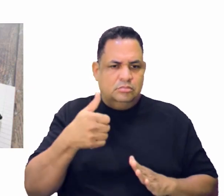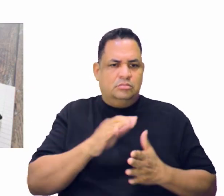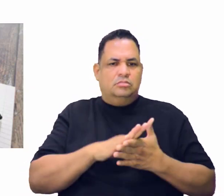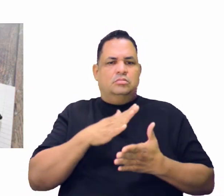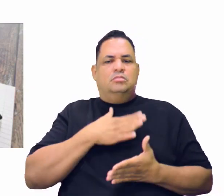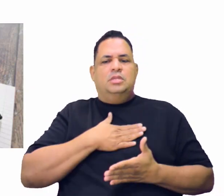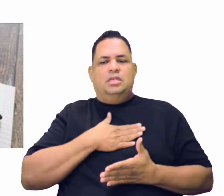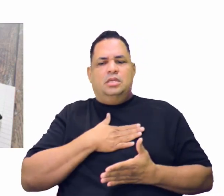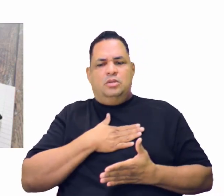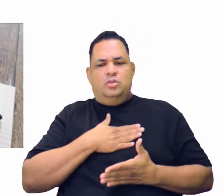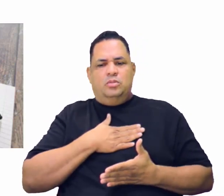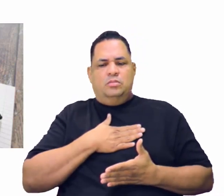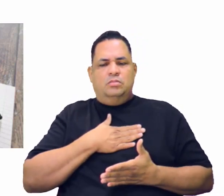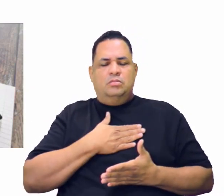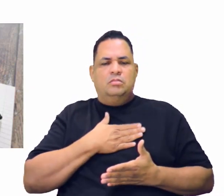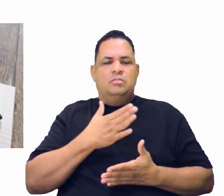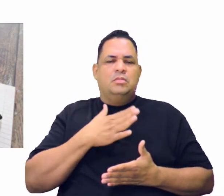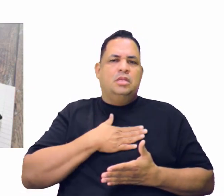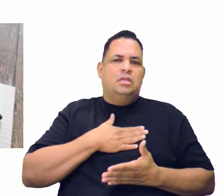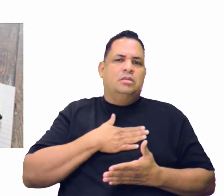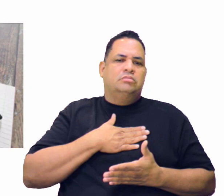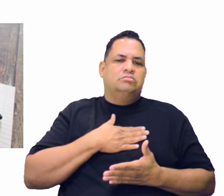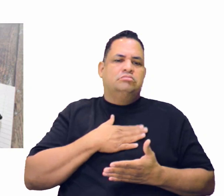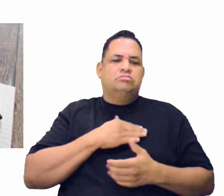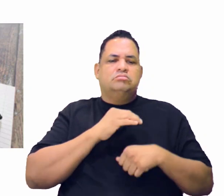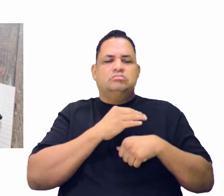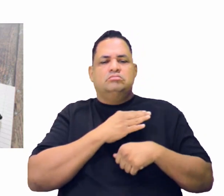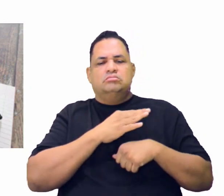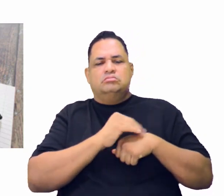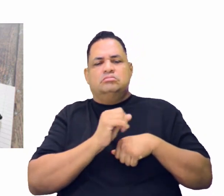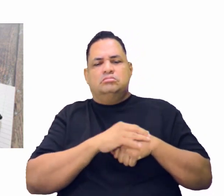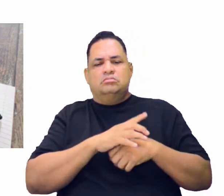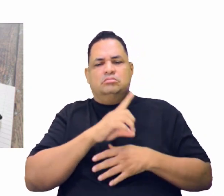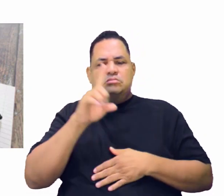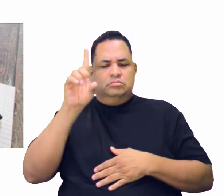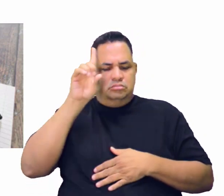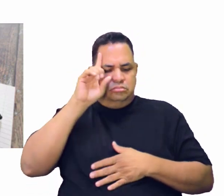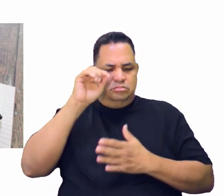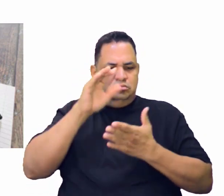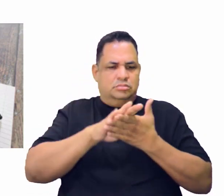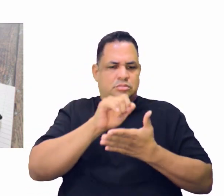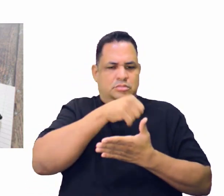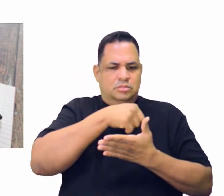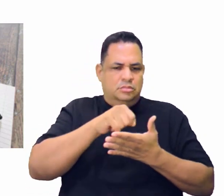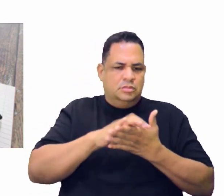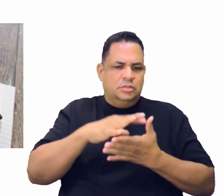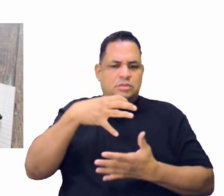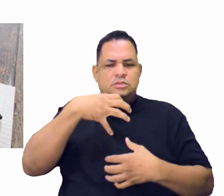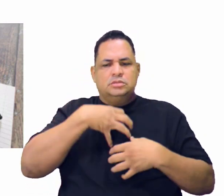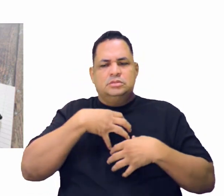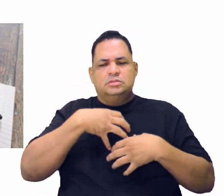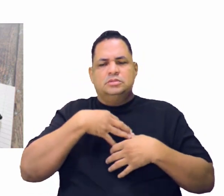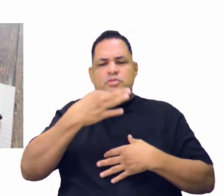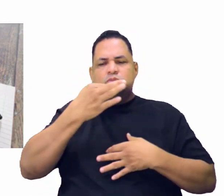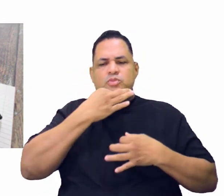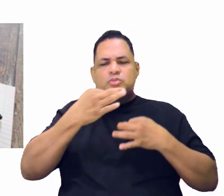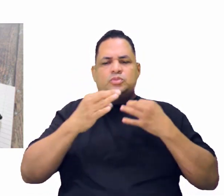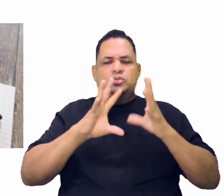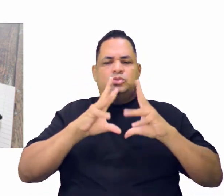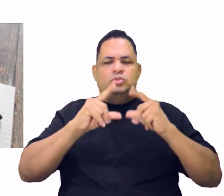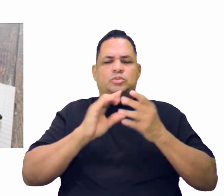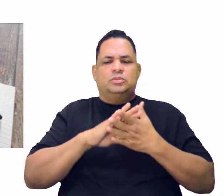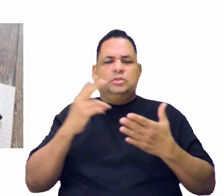meu, minha. Meu querido diário, você vai relatando, né? Seus desejos, seus sentimentos, sua opinião, tudo